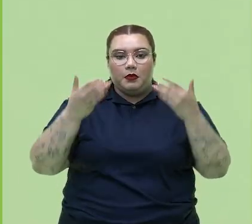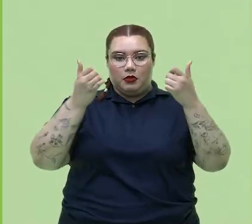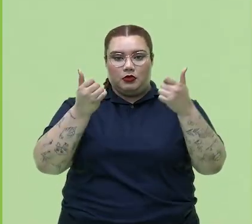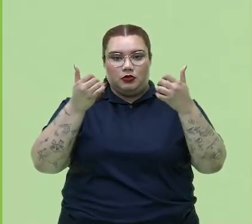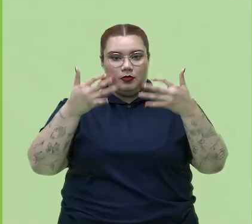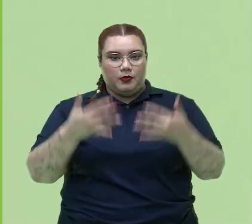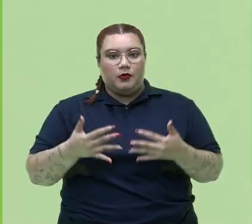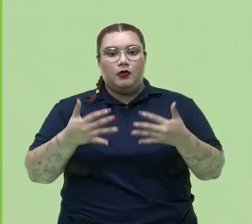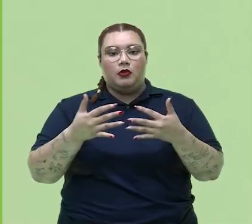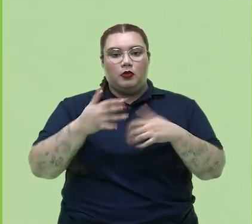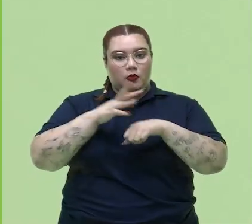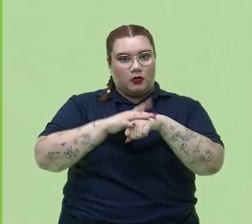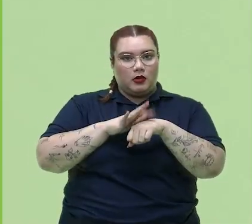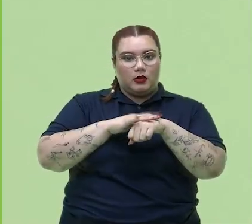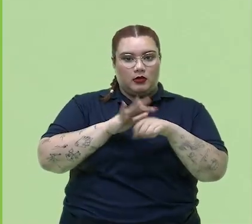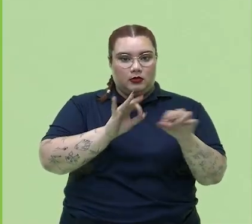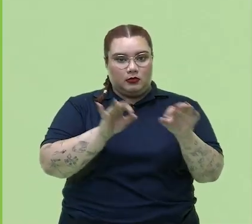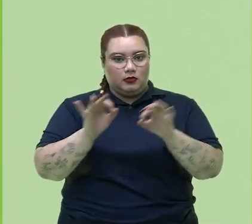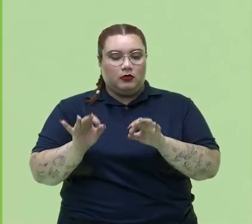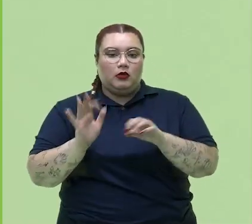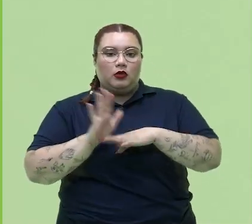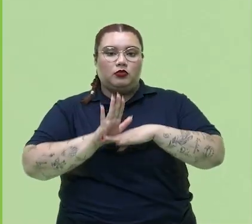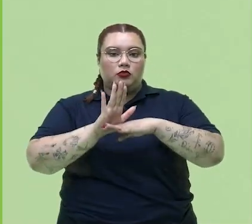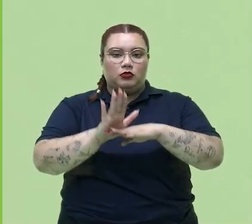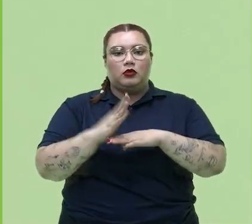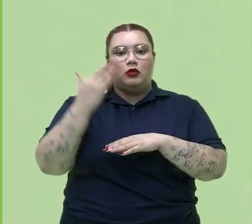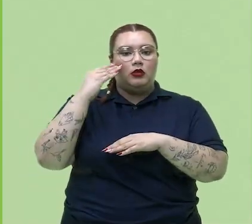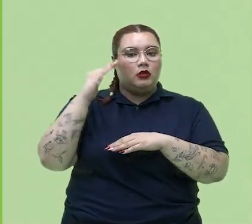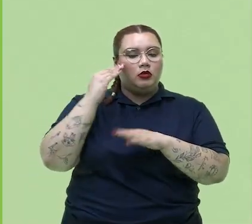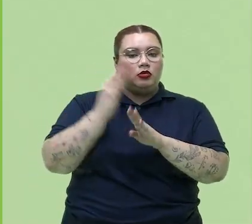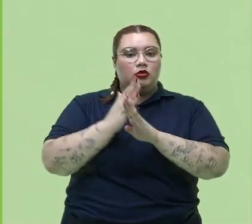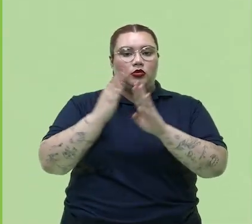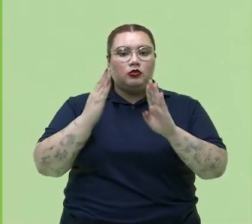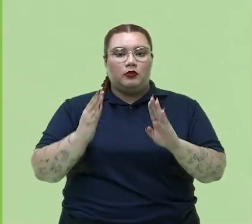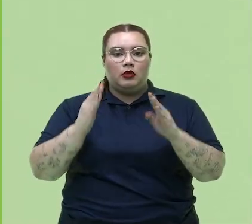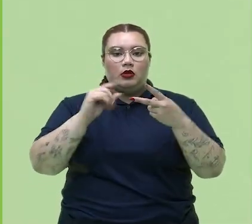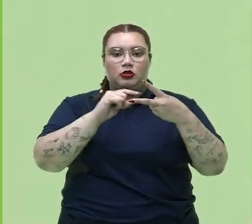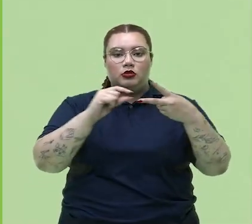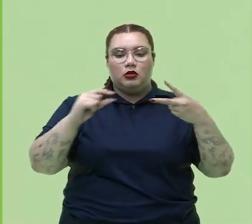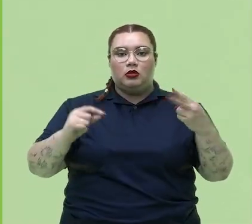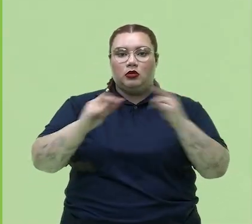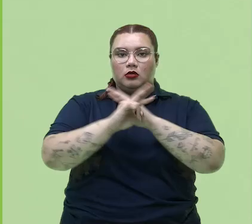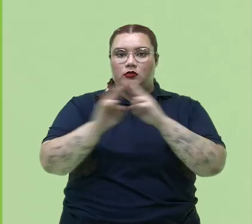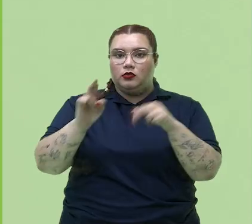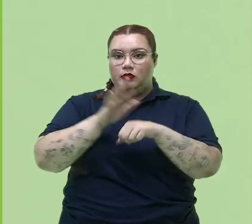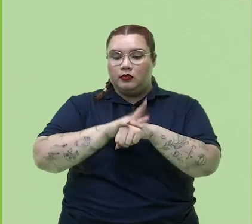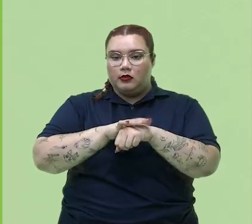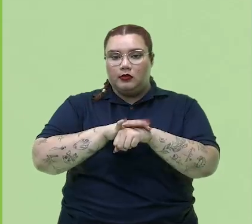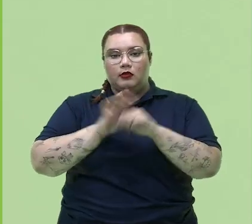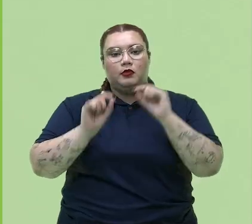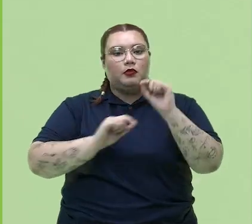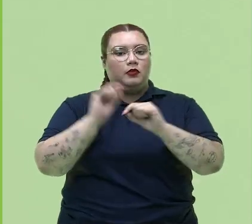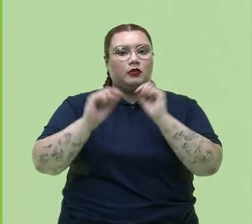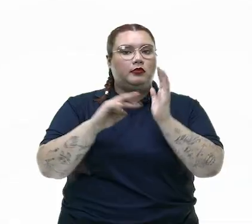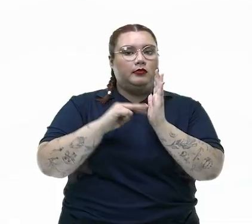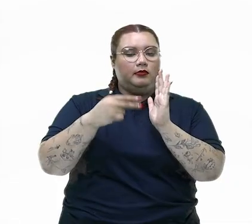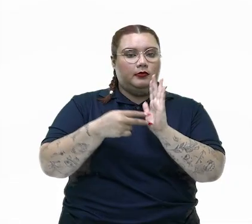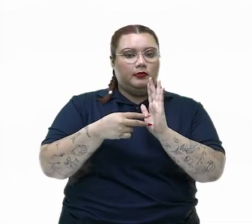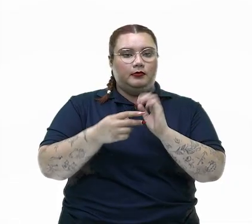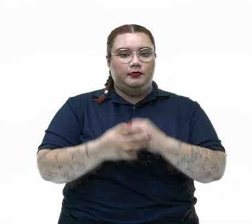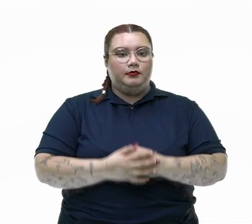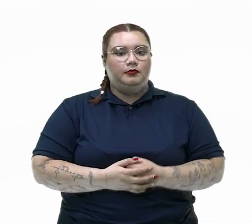agora há pouco de doenças, né? Ele ajuda a auxiliar a identificar genes que estão relacionados a doenças. E o que são essas